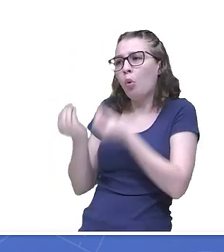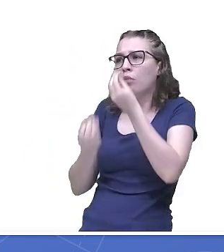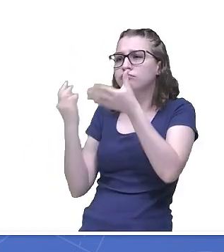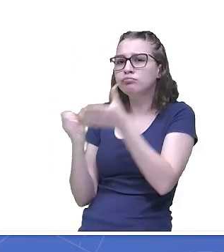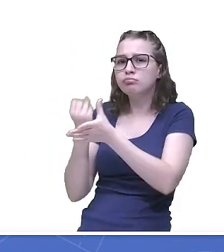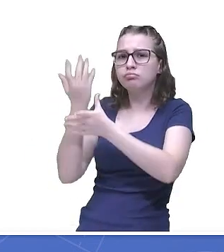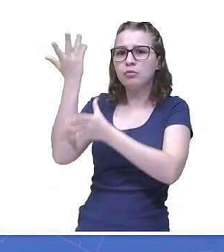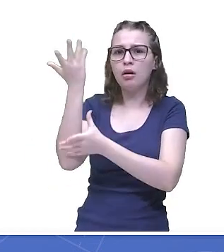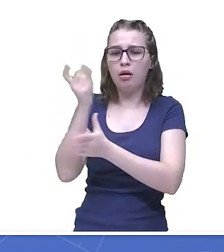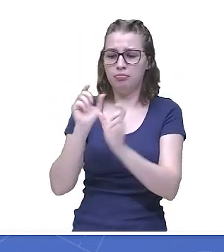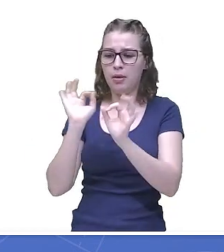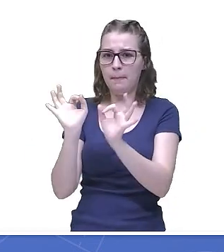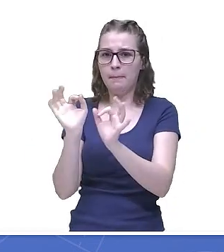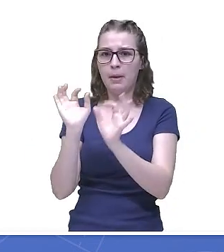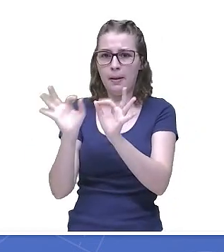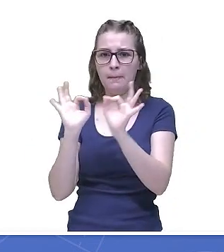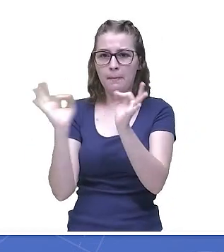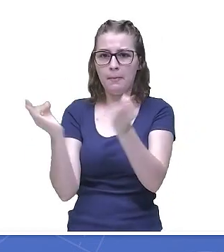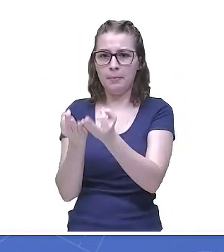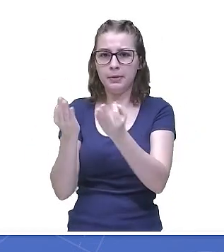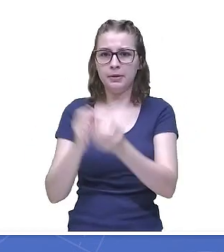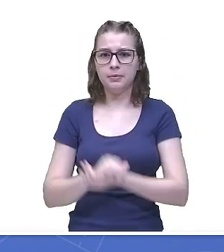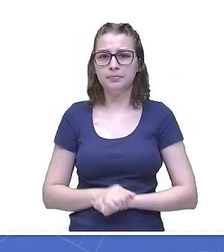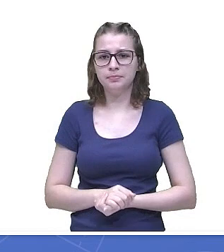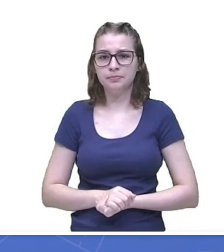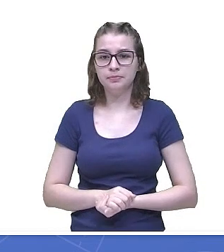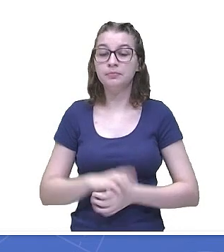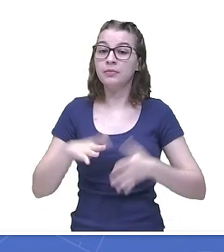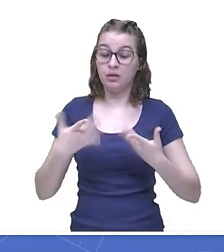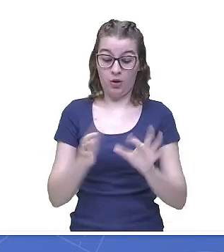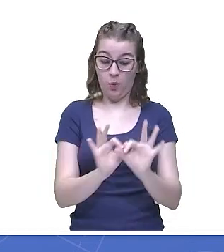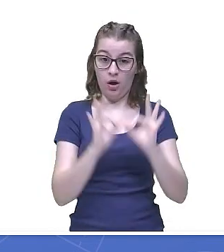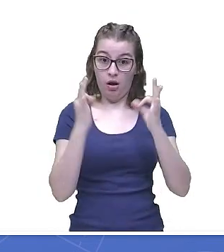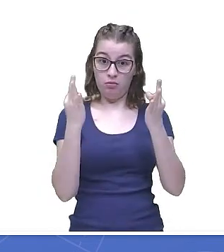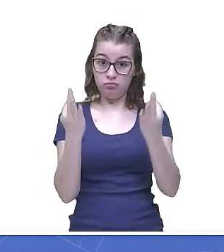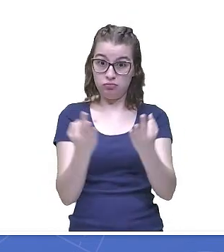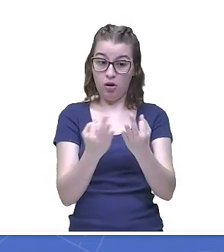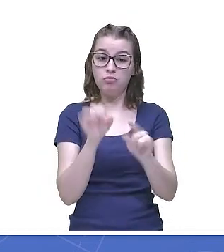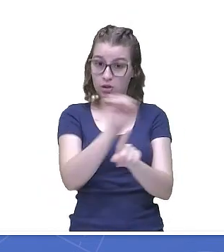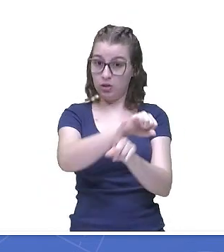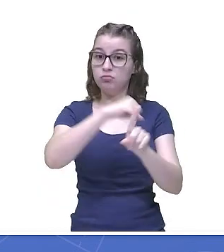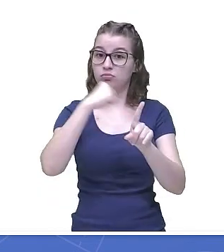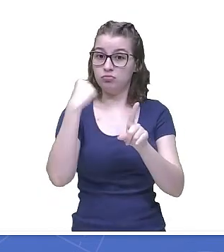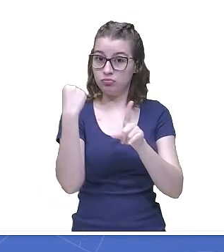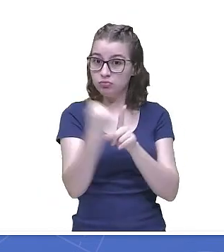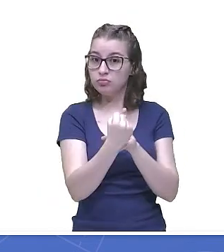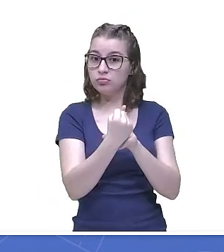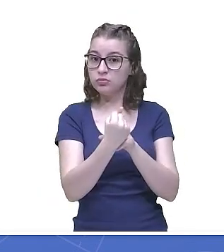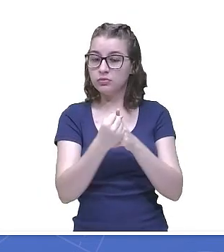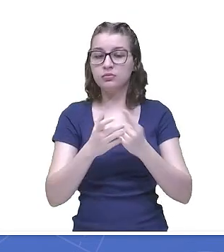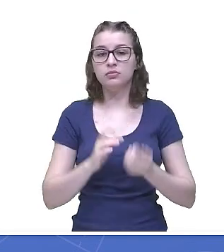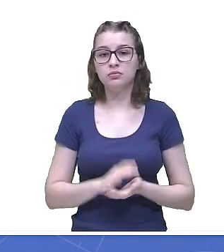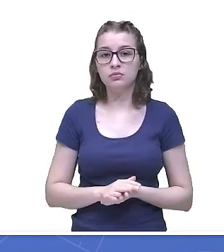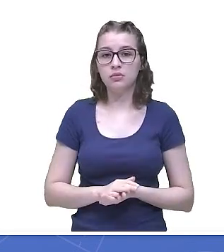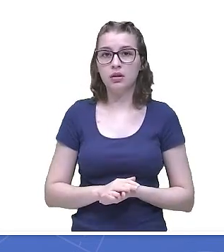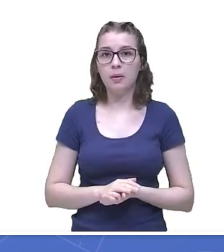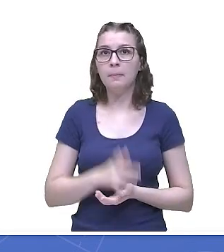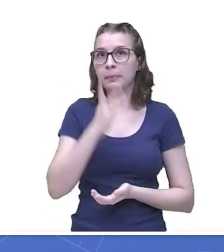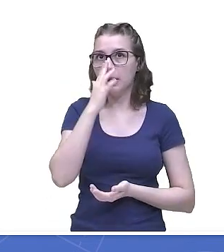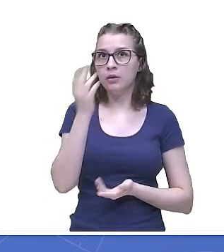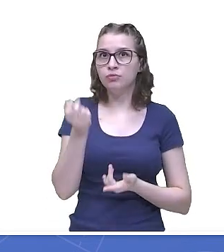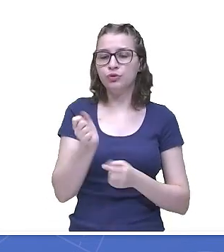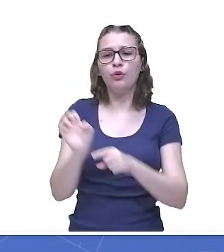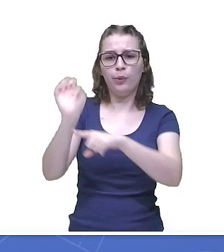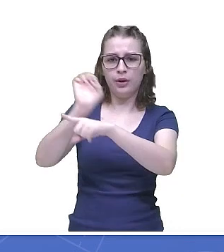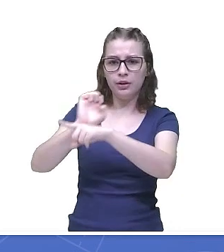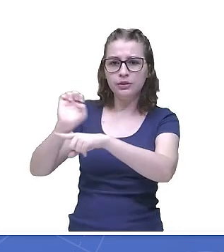família, certo? E aí nós falamos que a família, ela é uma instituição social, não é isso? Assim como o Estado,